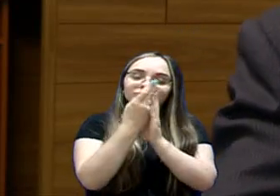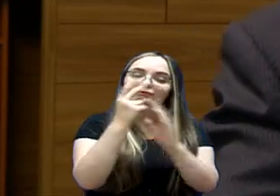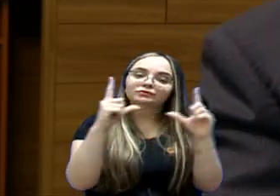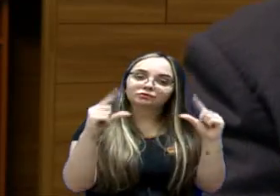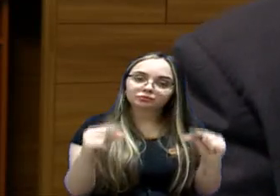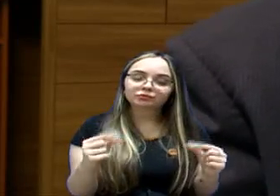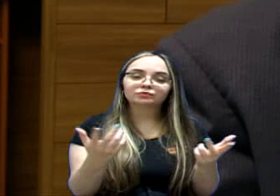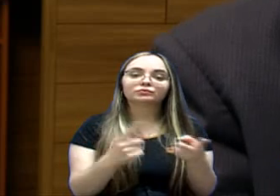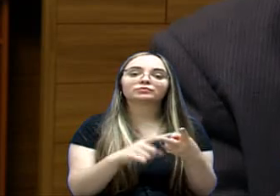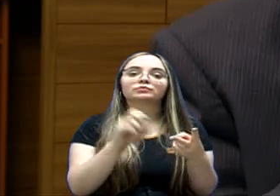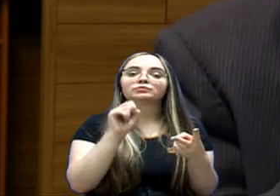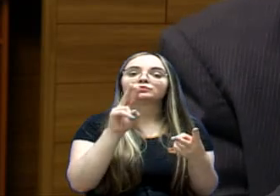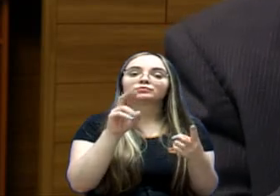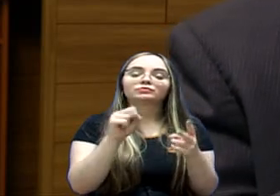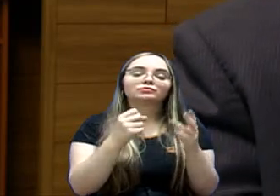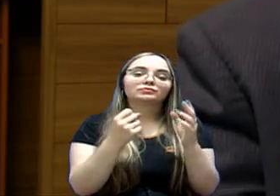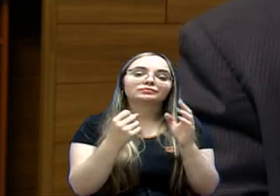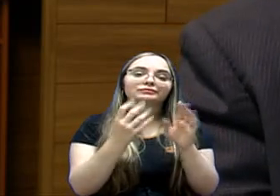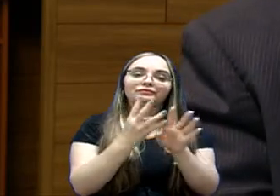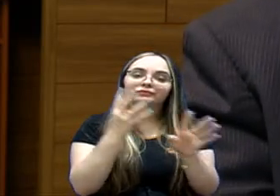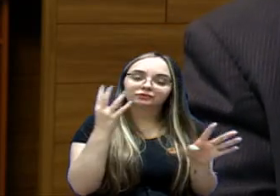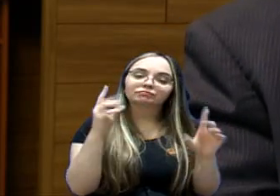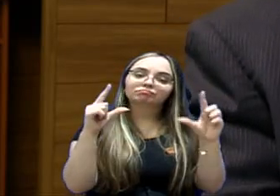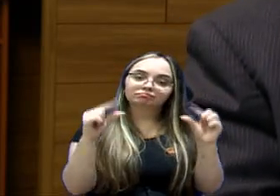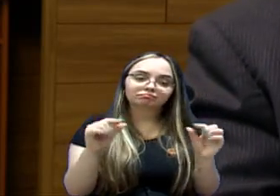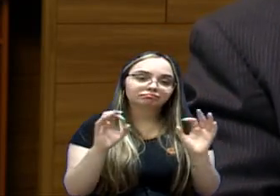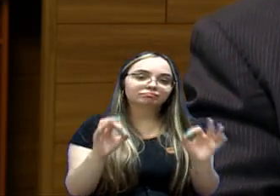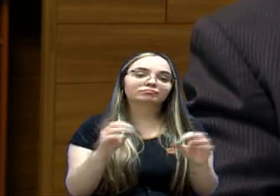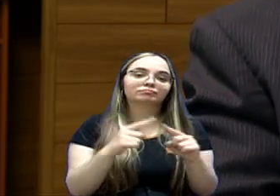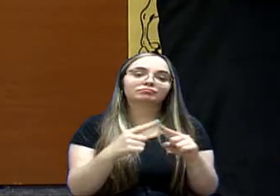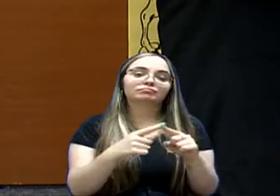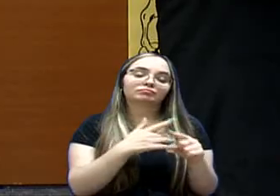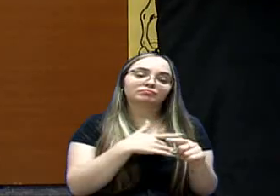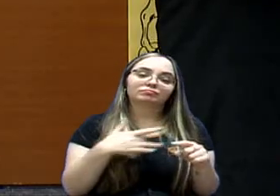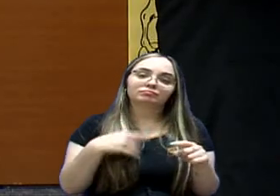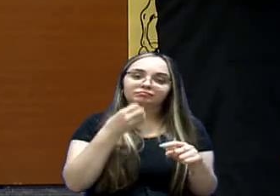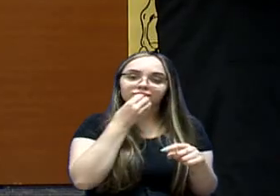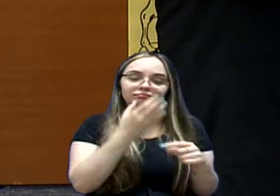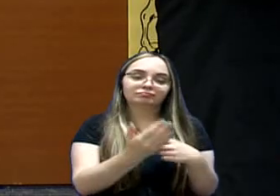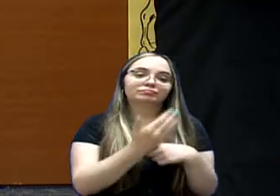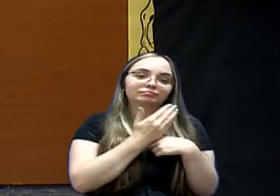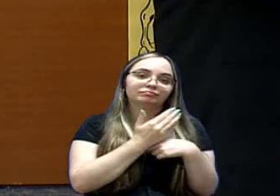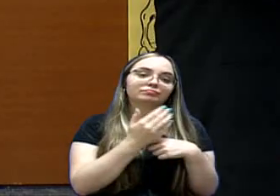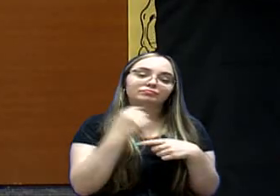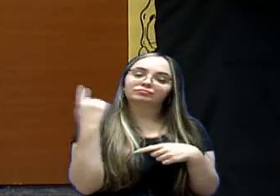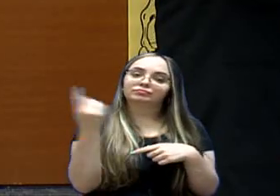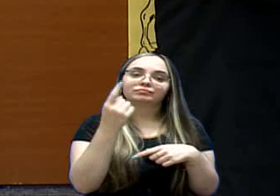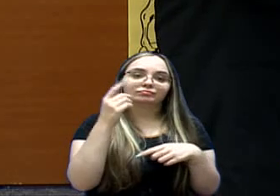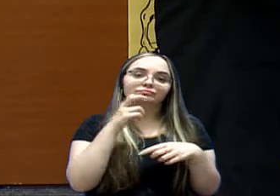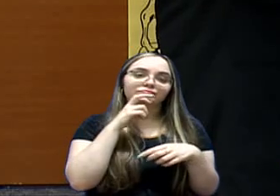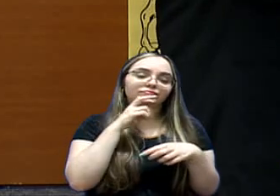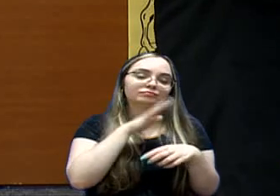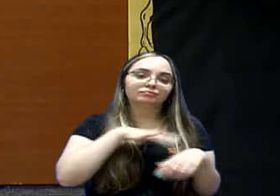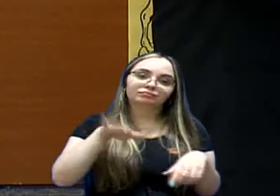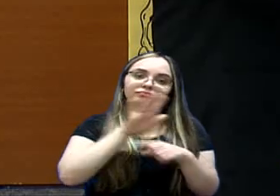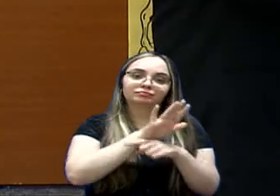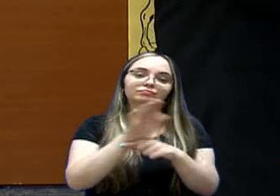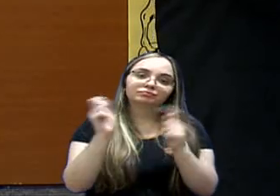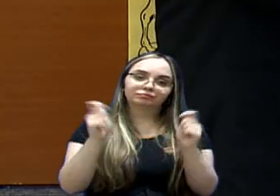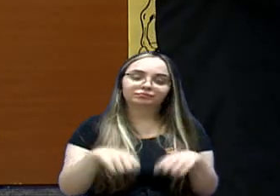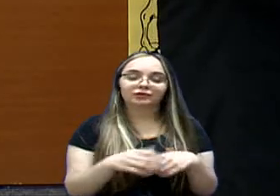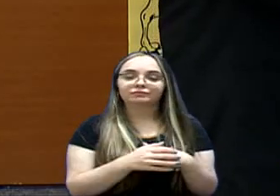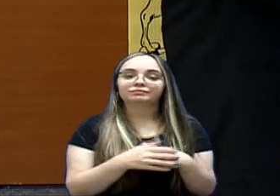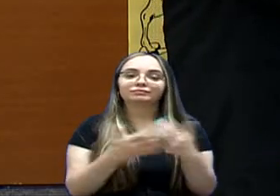muito as filas de SUS para uma boa saúde visual e saúde ocular para toda a população. E, mais uma